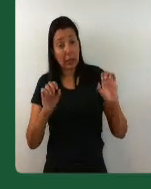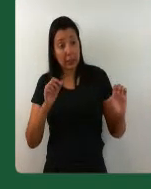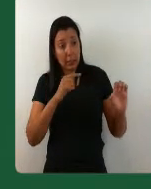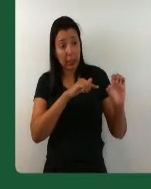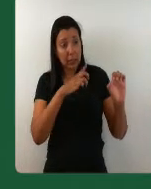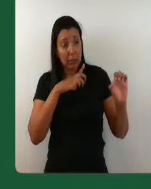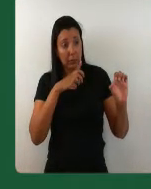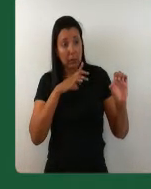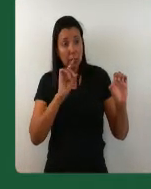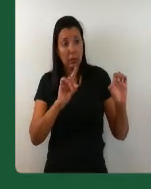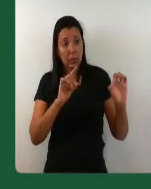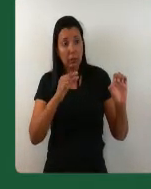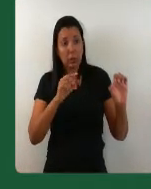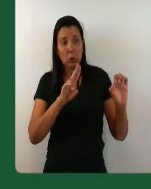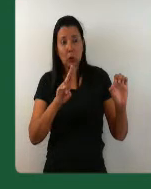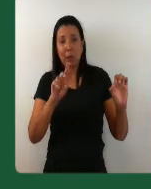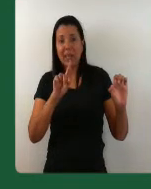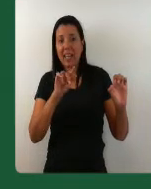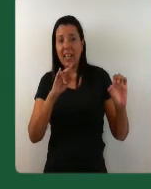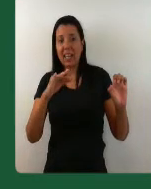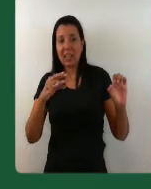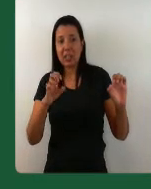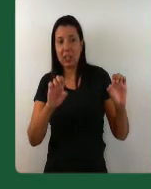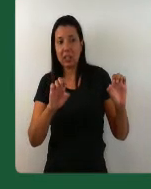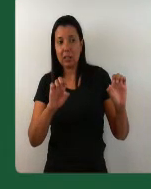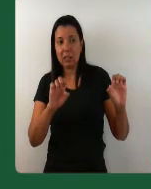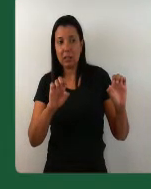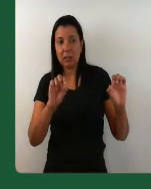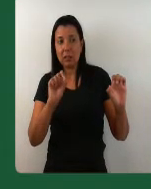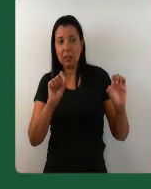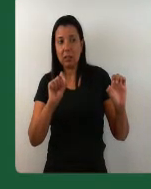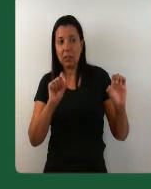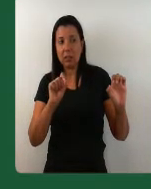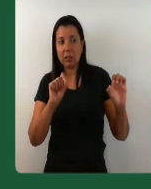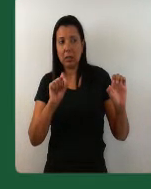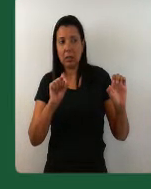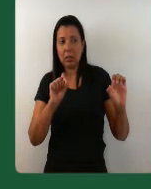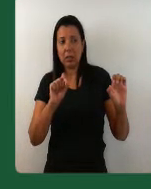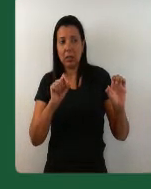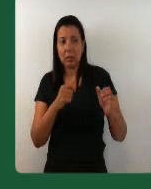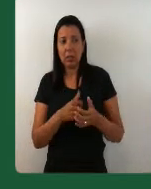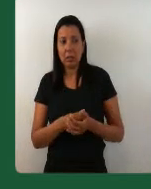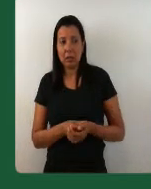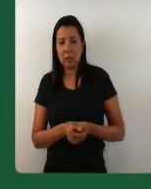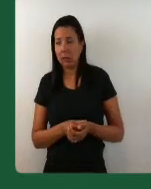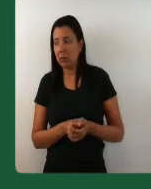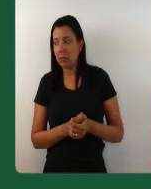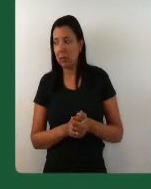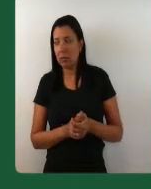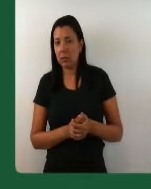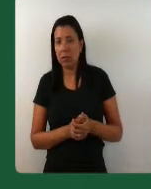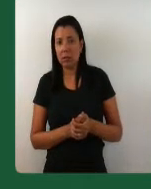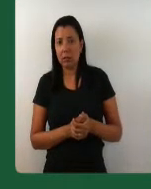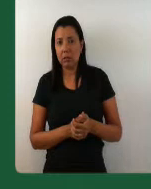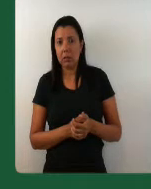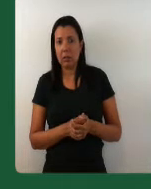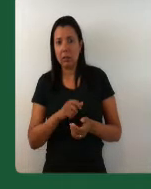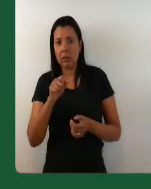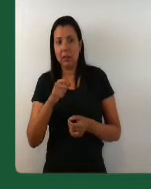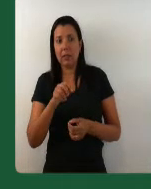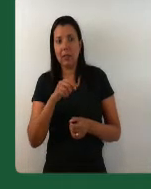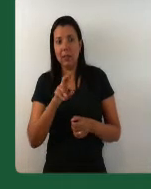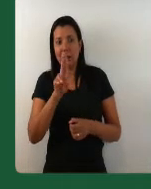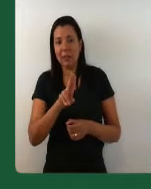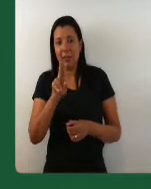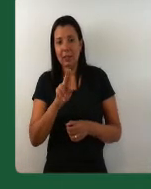um aparelho que se chama RED Device, que é Rigid External Device, que é justamente um aparelho